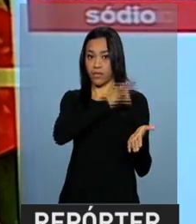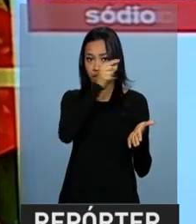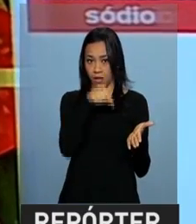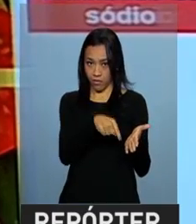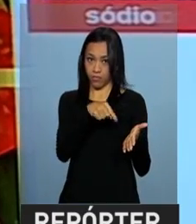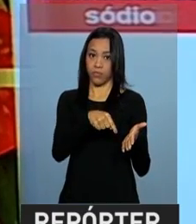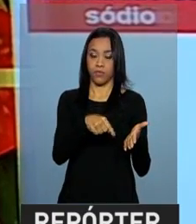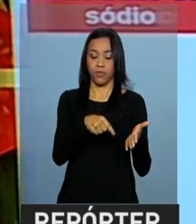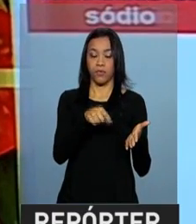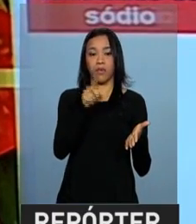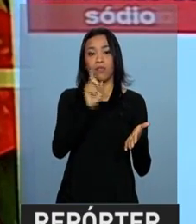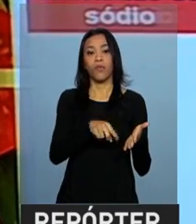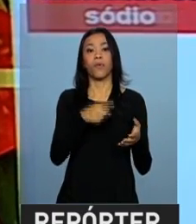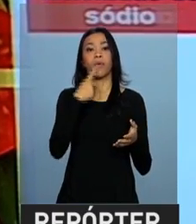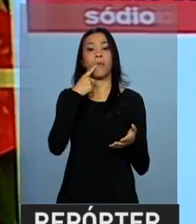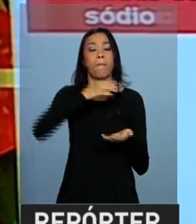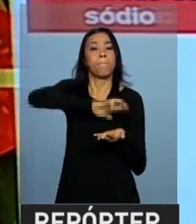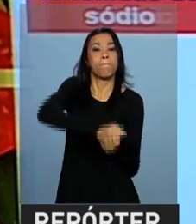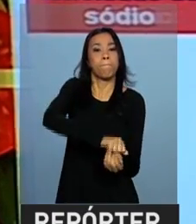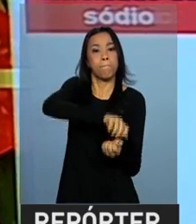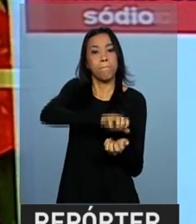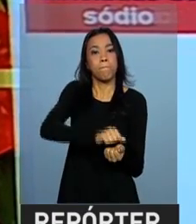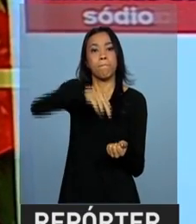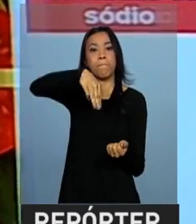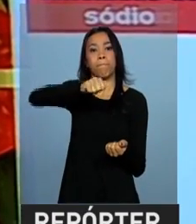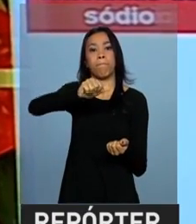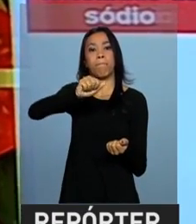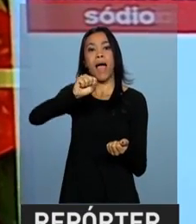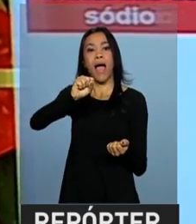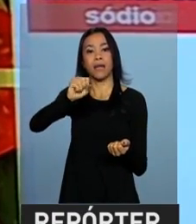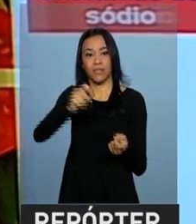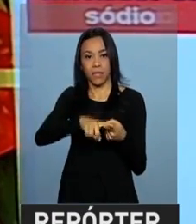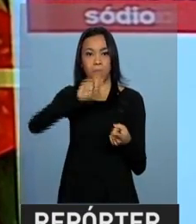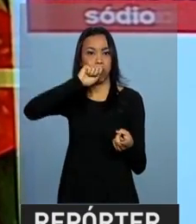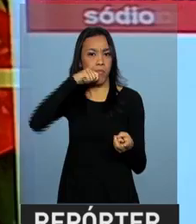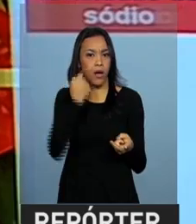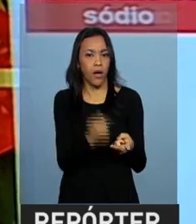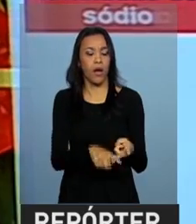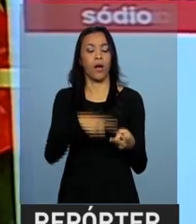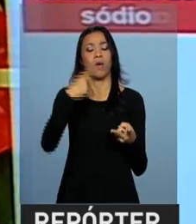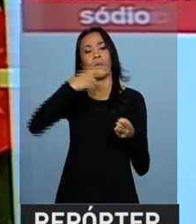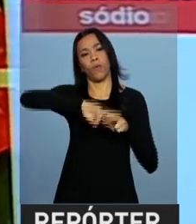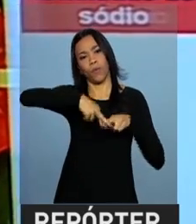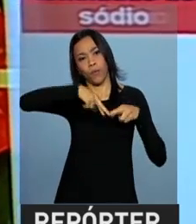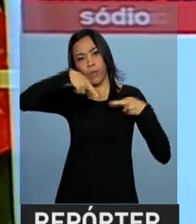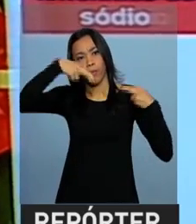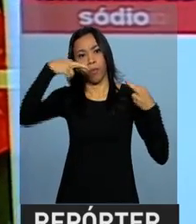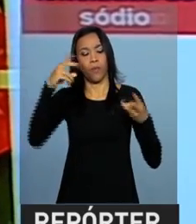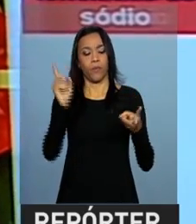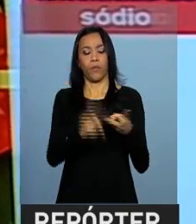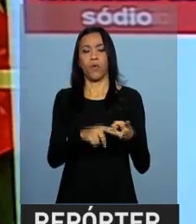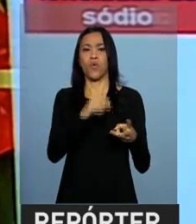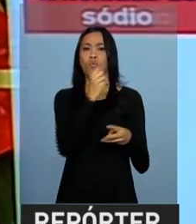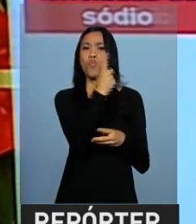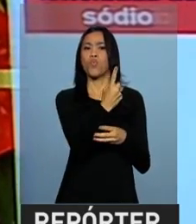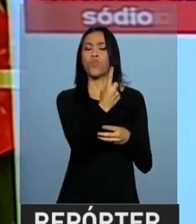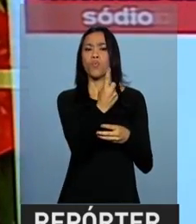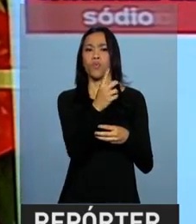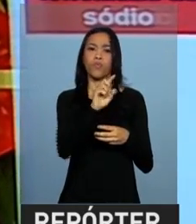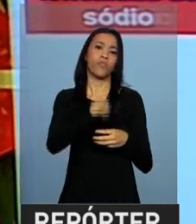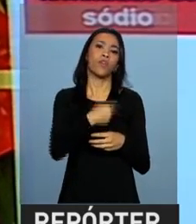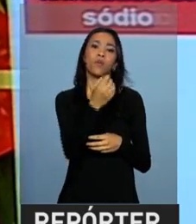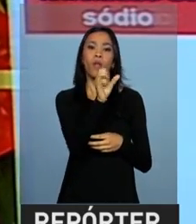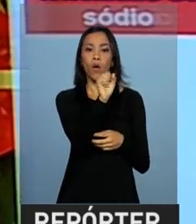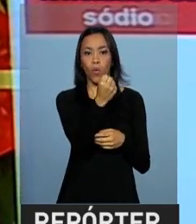principalmente foram aquelas massas instantâneas e pães que entraram já teve naquela época uma redução de v 1,8000